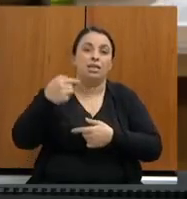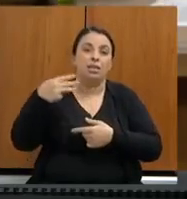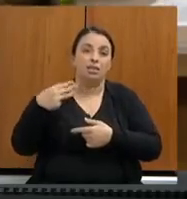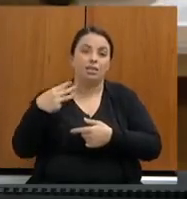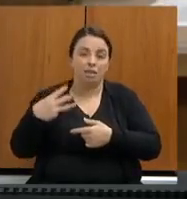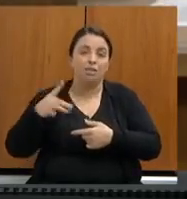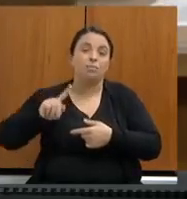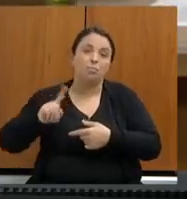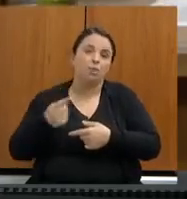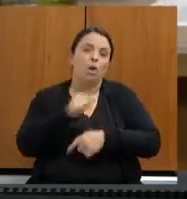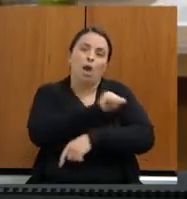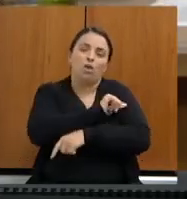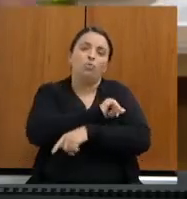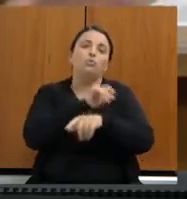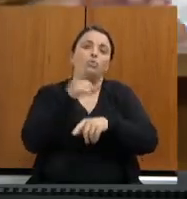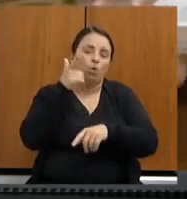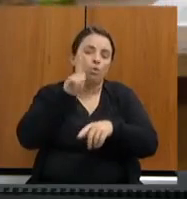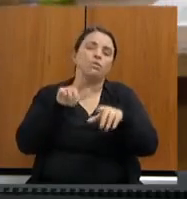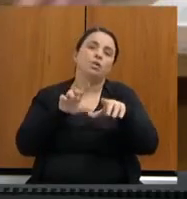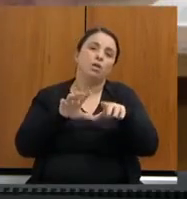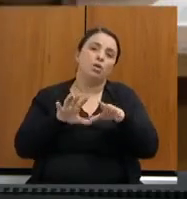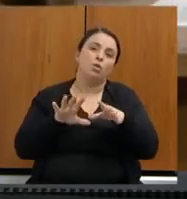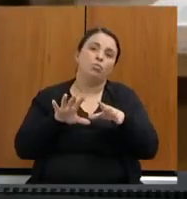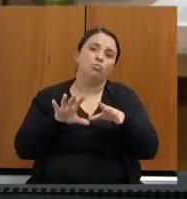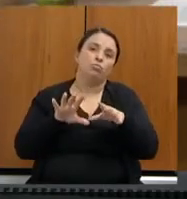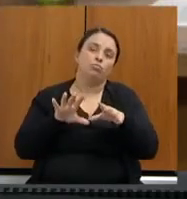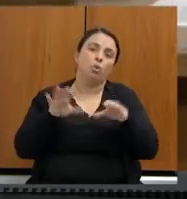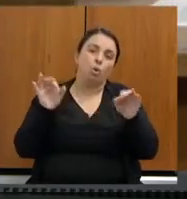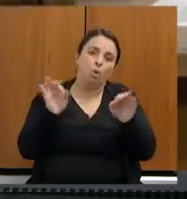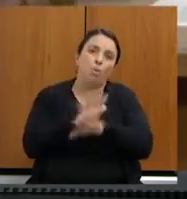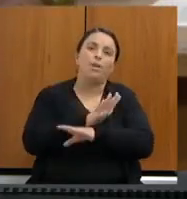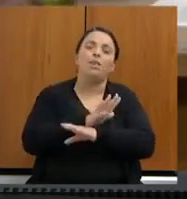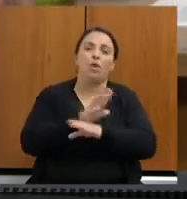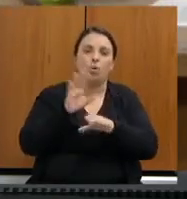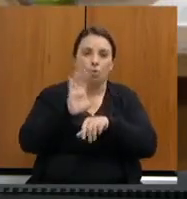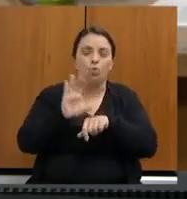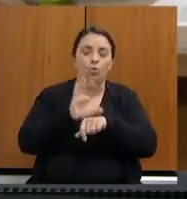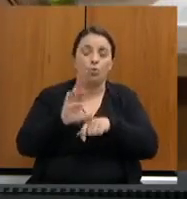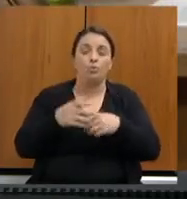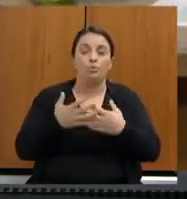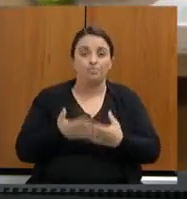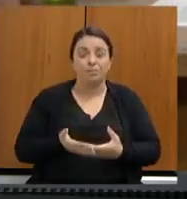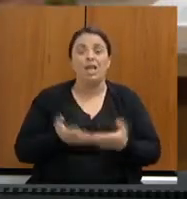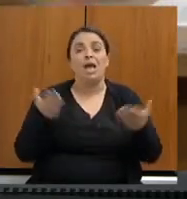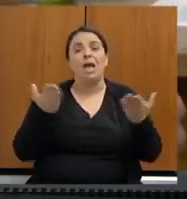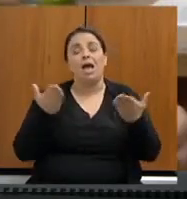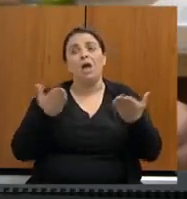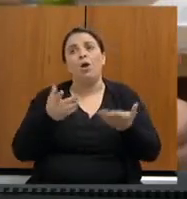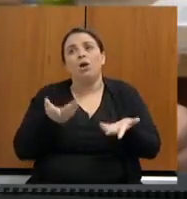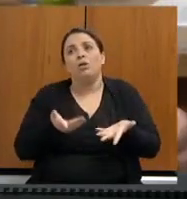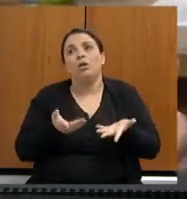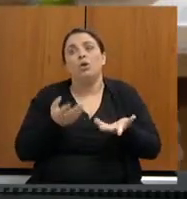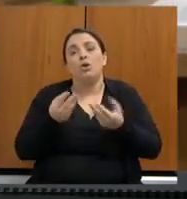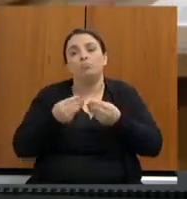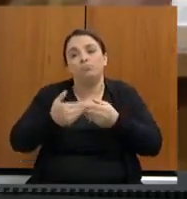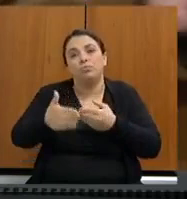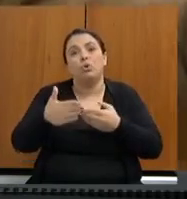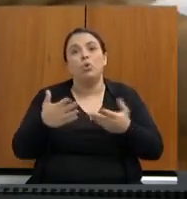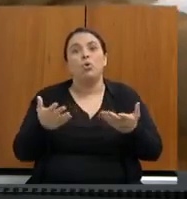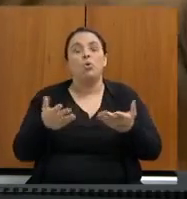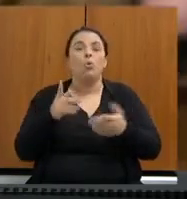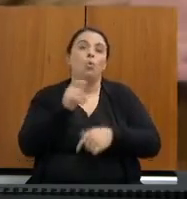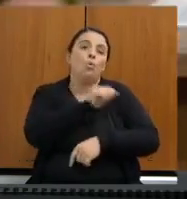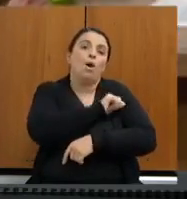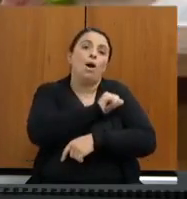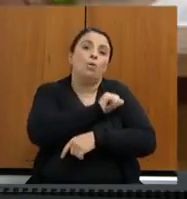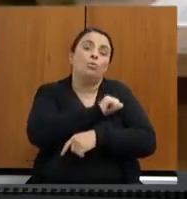matriculados agora não agora é como se fosse uma aula no momento ele entra no site da escola e se ele não tem condição de piano sair da escola